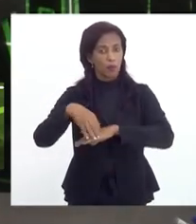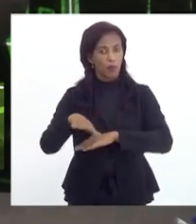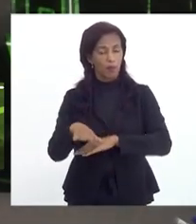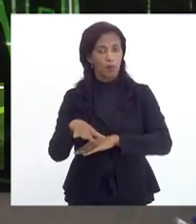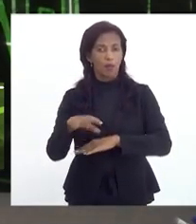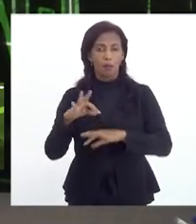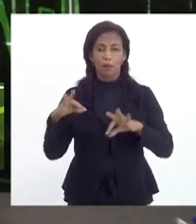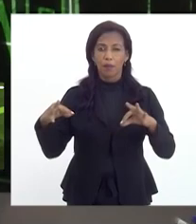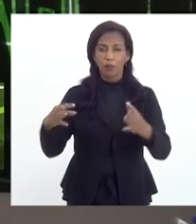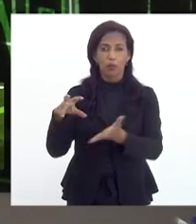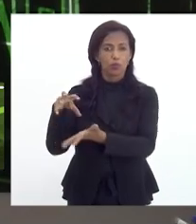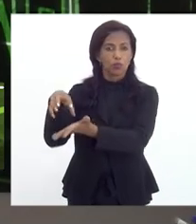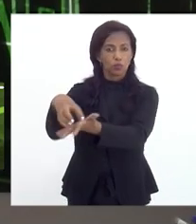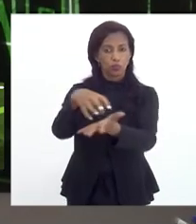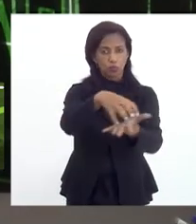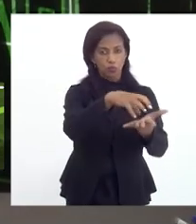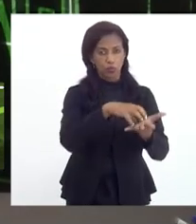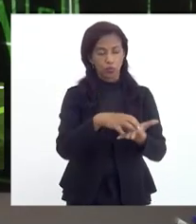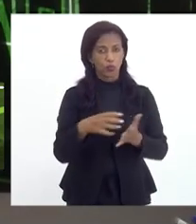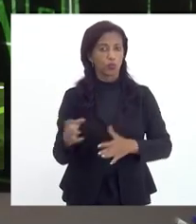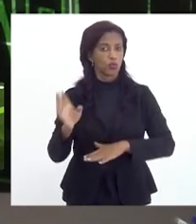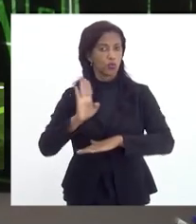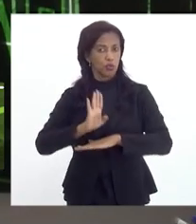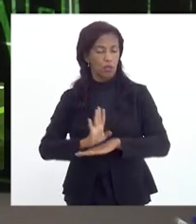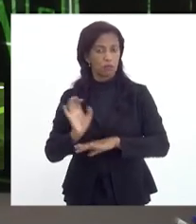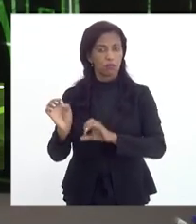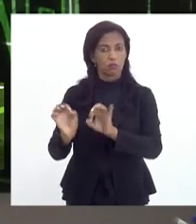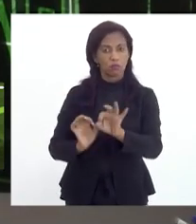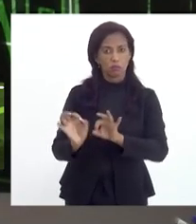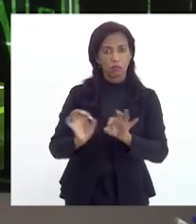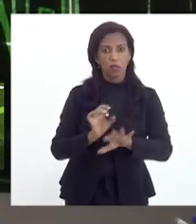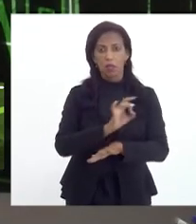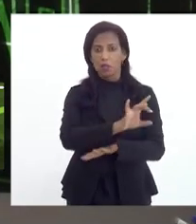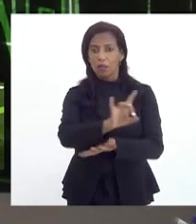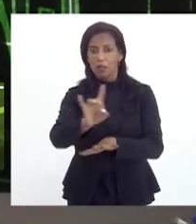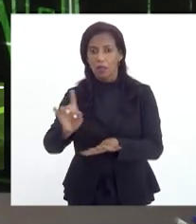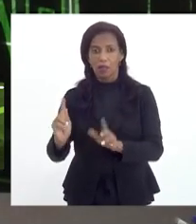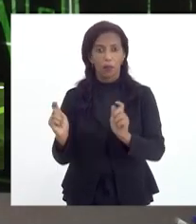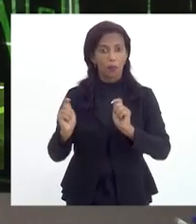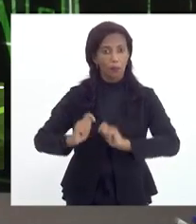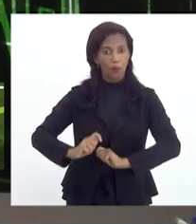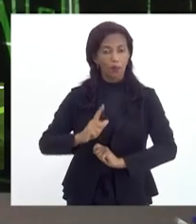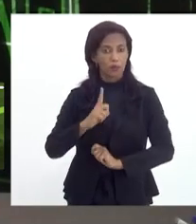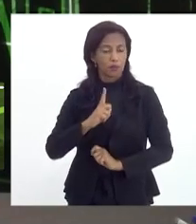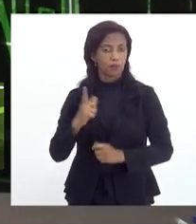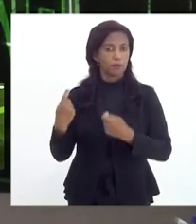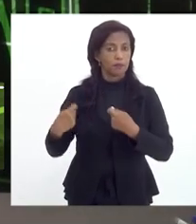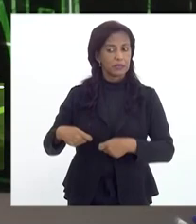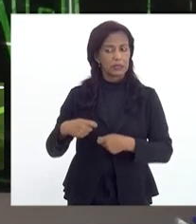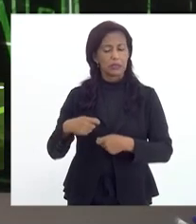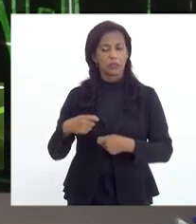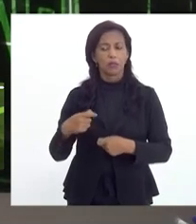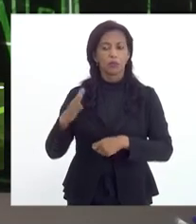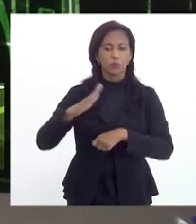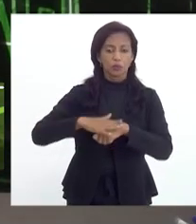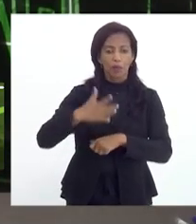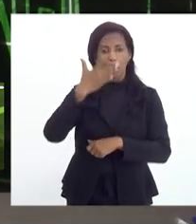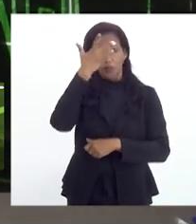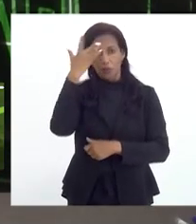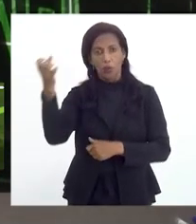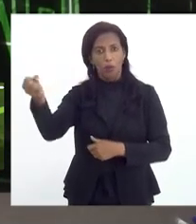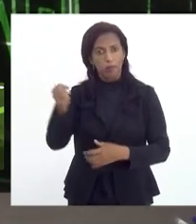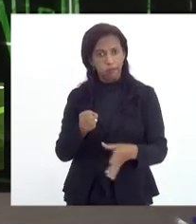todos os órgãos Do Estado De tal forma Que cada órgão Possa dizer Olha, precisamos Recompor Tantos